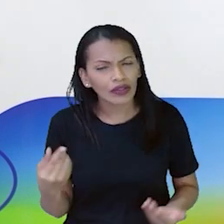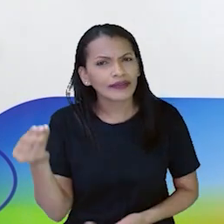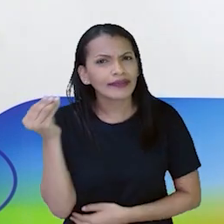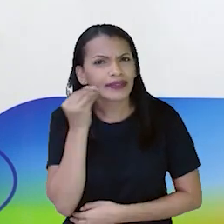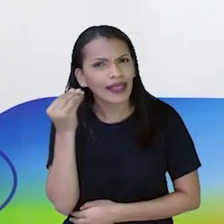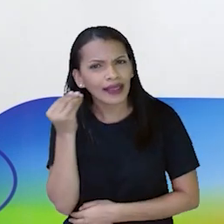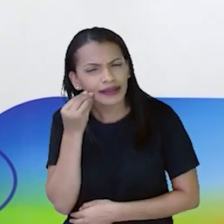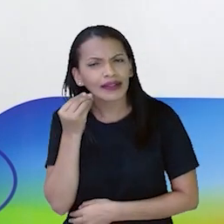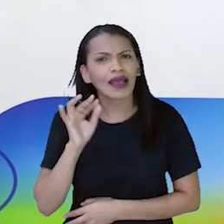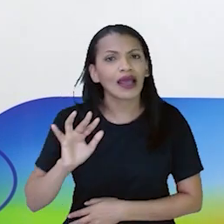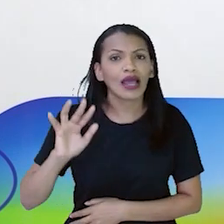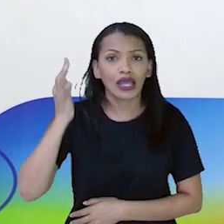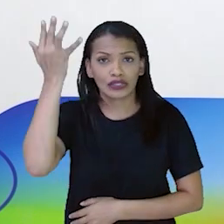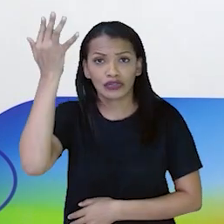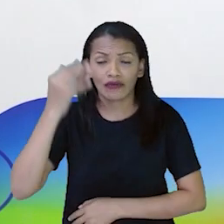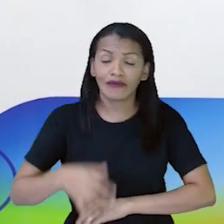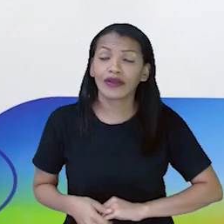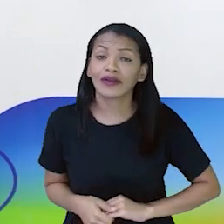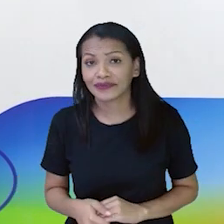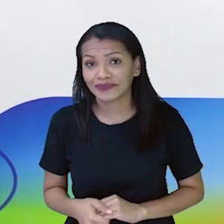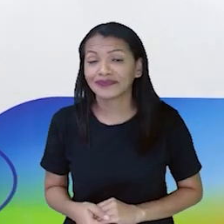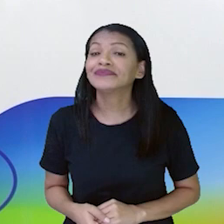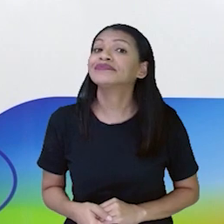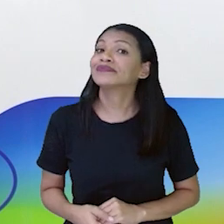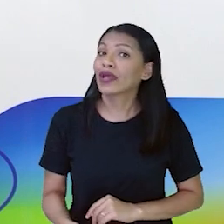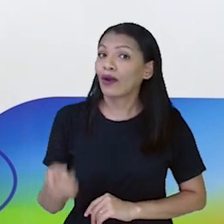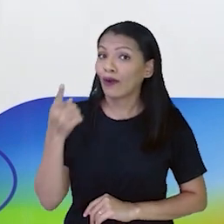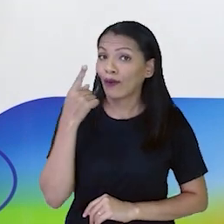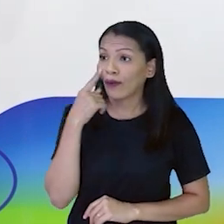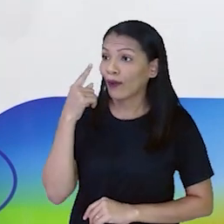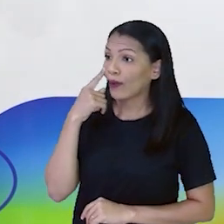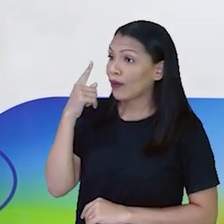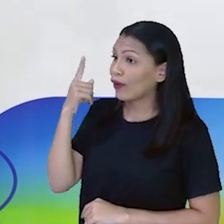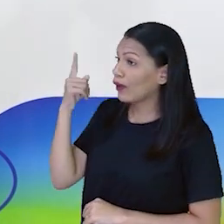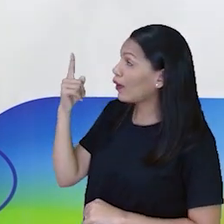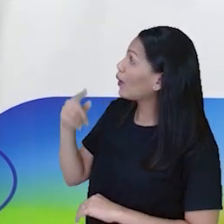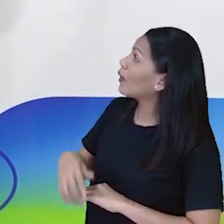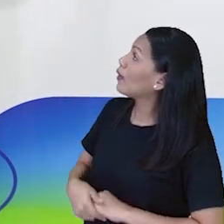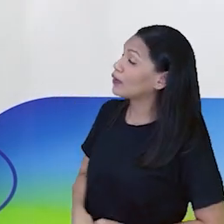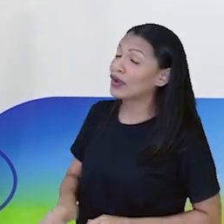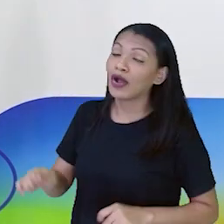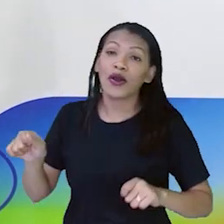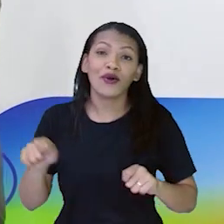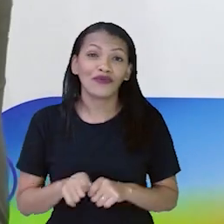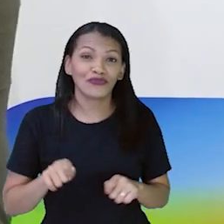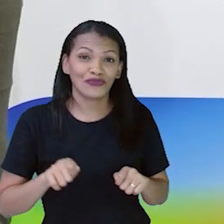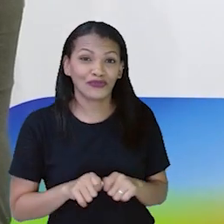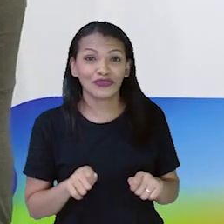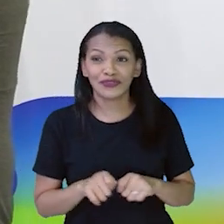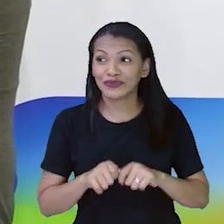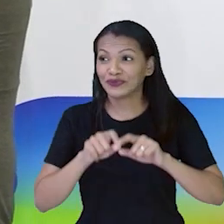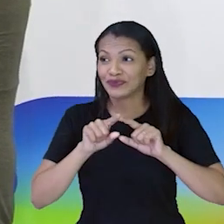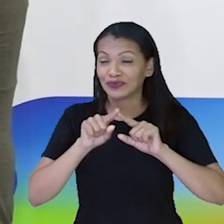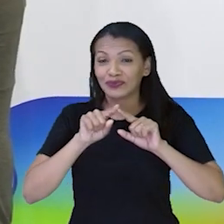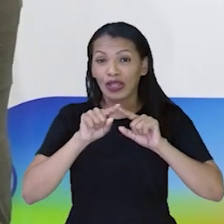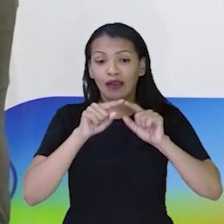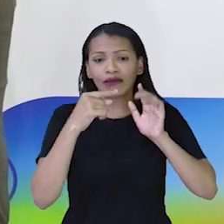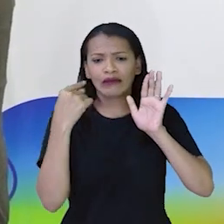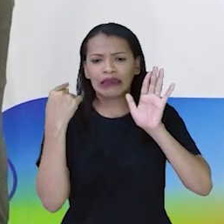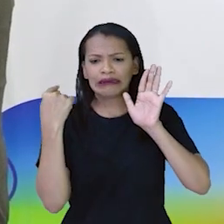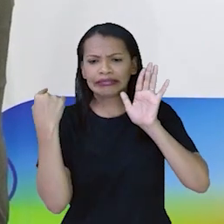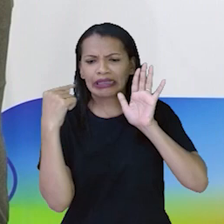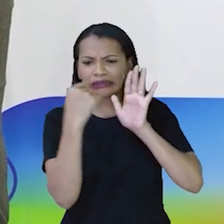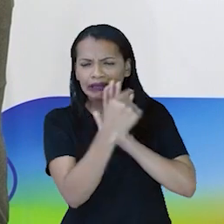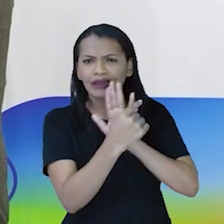resolver, tá bom? Então, olha só aqui ainda o que eu fiz, ó. Eu passei um tracejozinho aqui